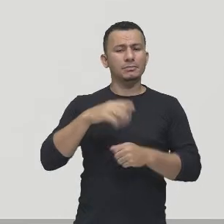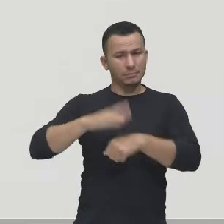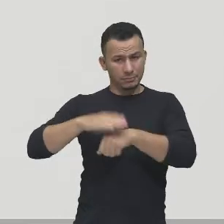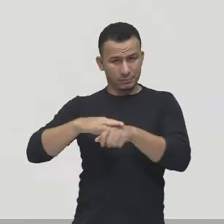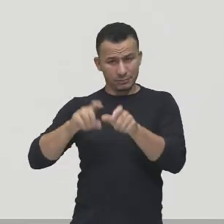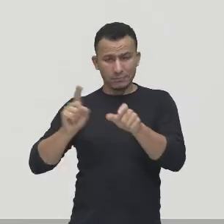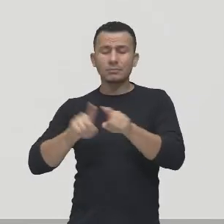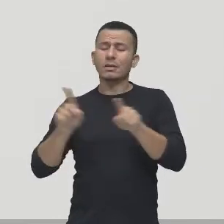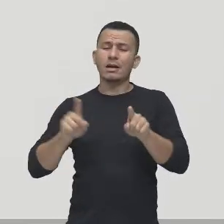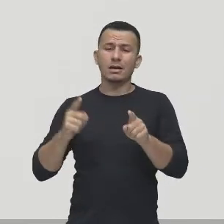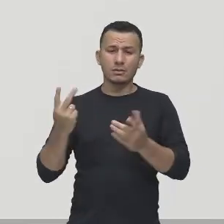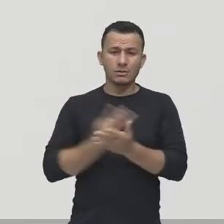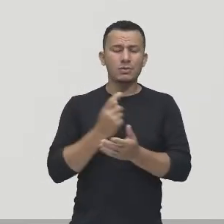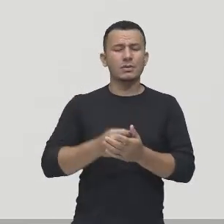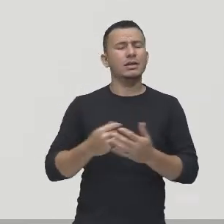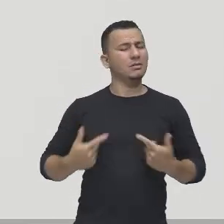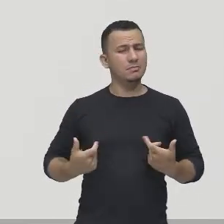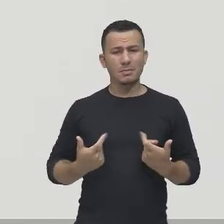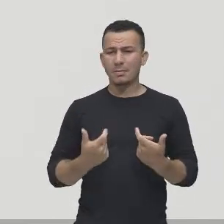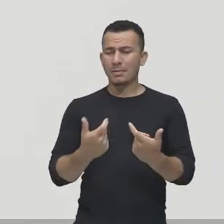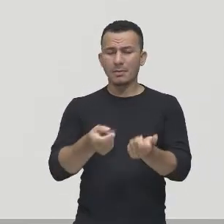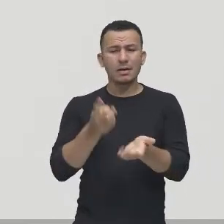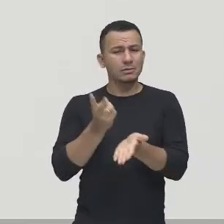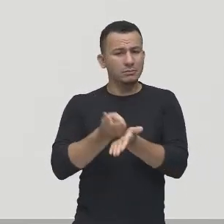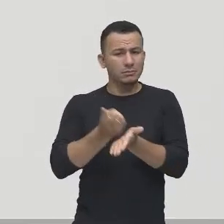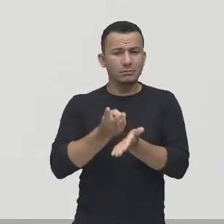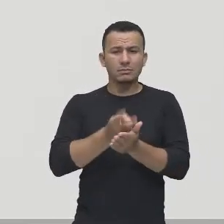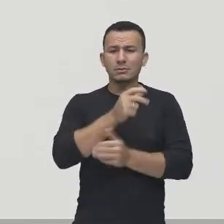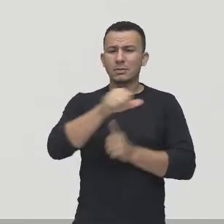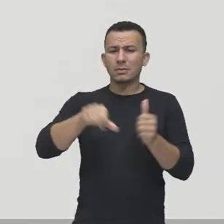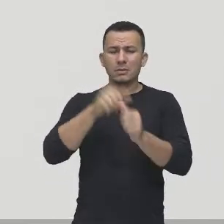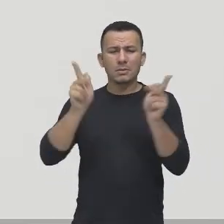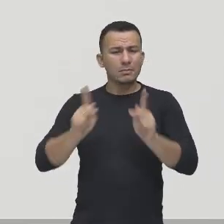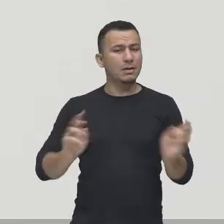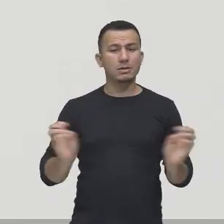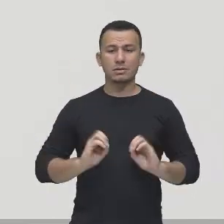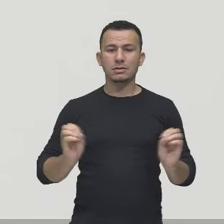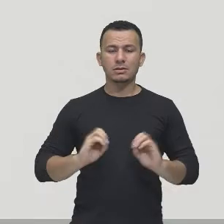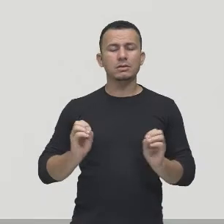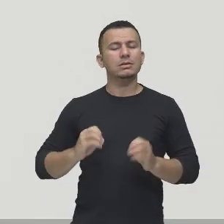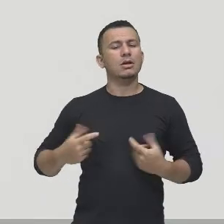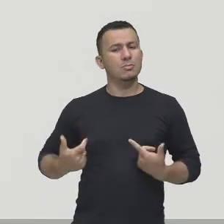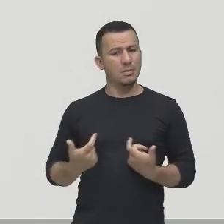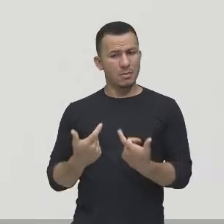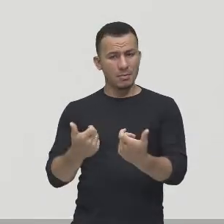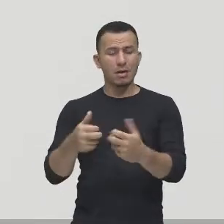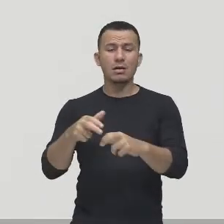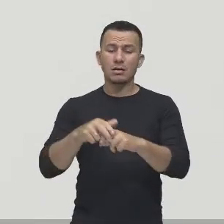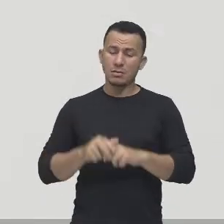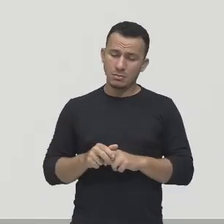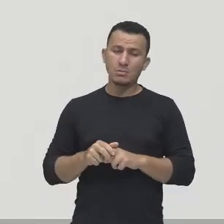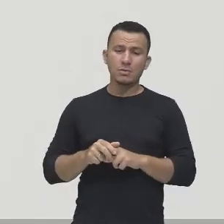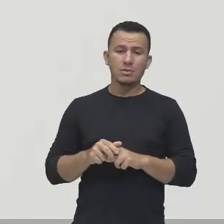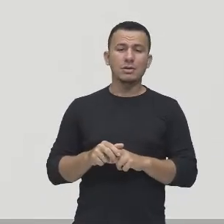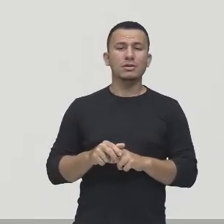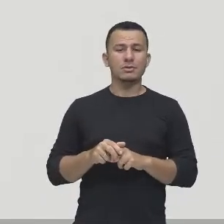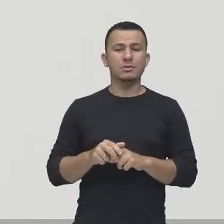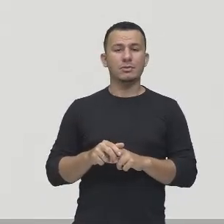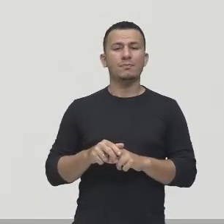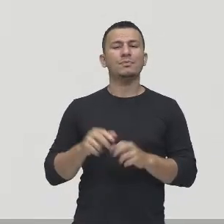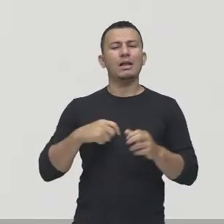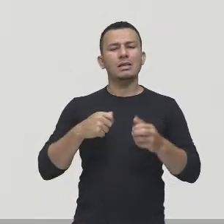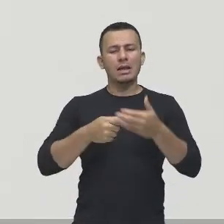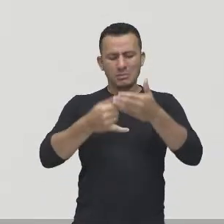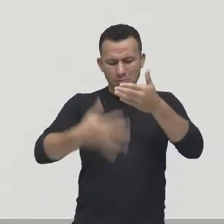armados. Não foi pacífico as mudanças ali, né? Então a Iugoslávia acabou gerando todos esses países aí que a gente